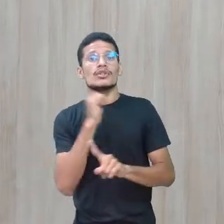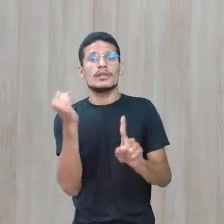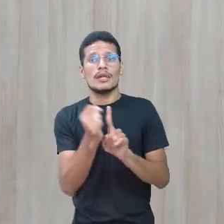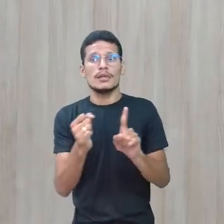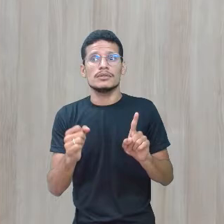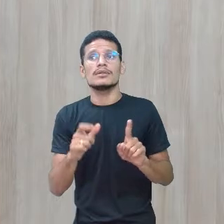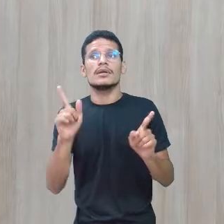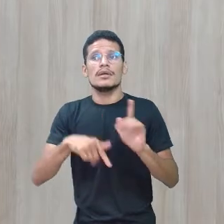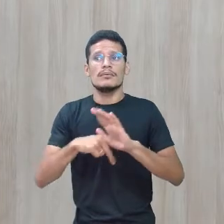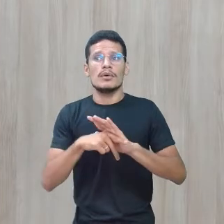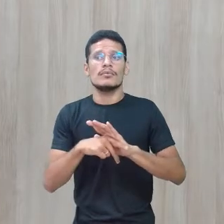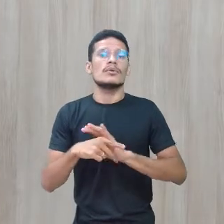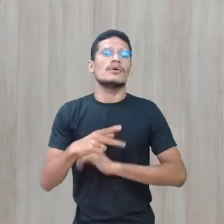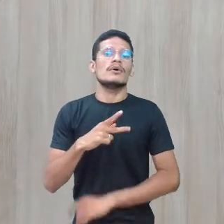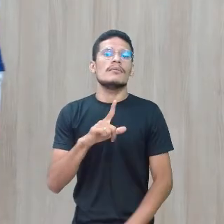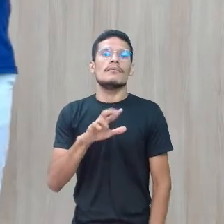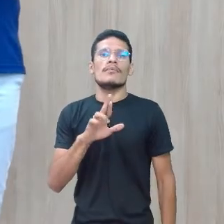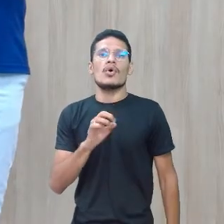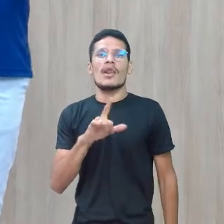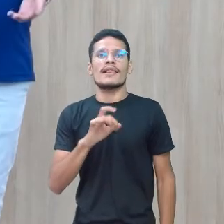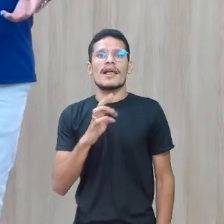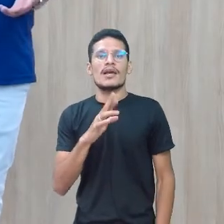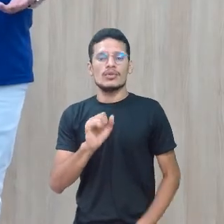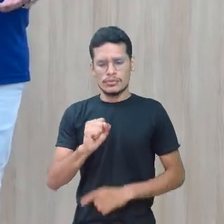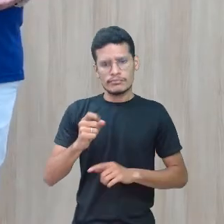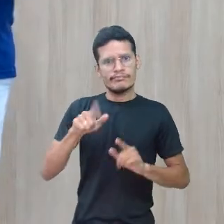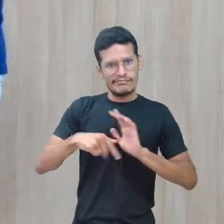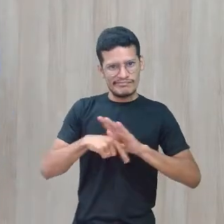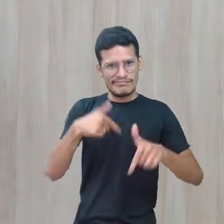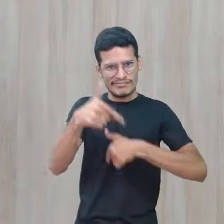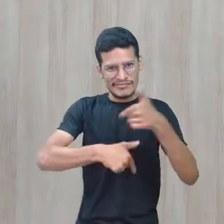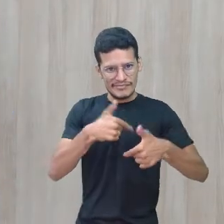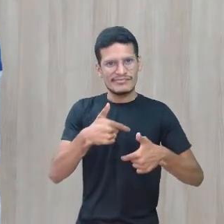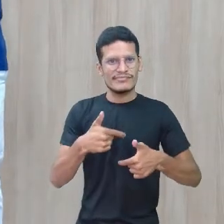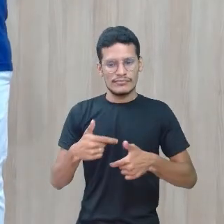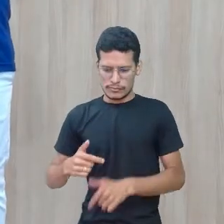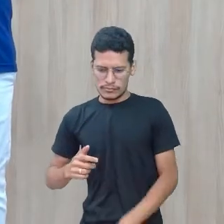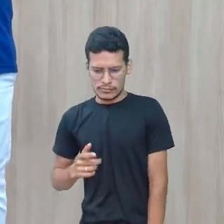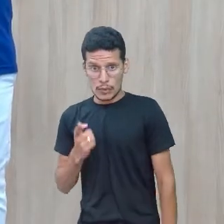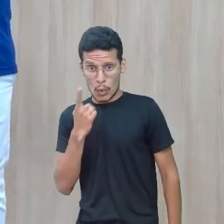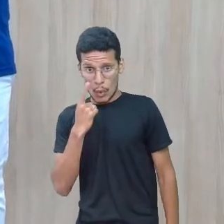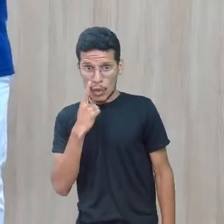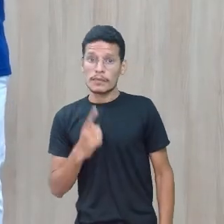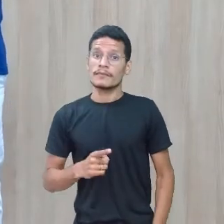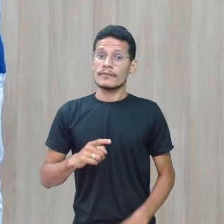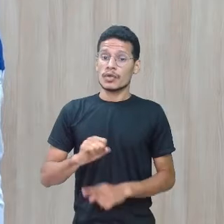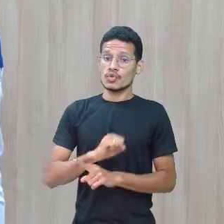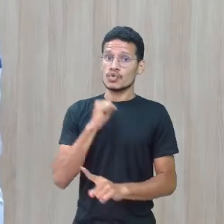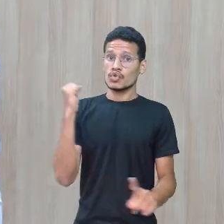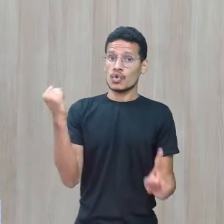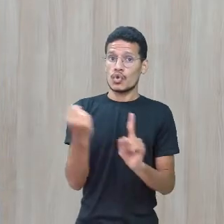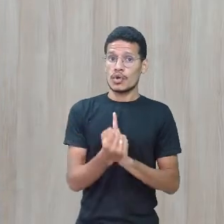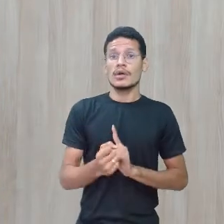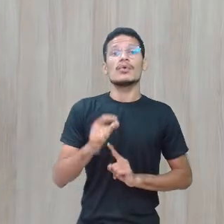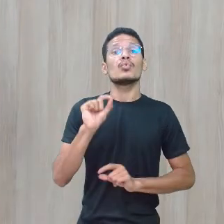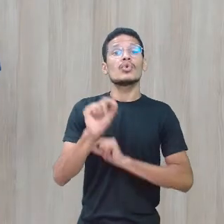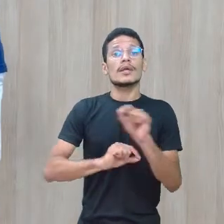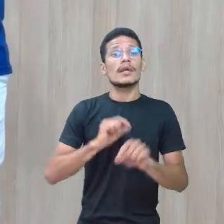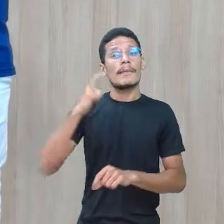sob condução dos proletários, ou seja, dos trabalhadores. Né? Então, nesse sentido, os socialistas eles pensavam,